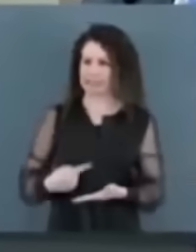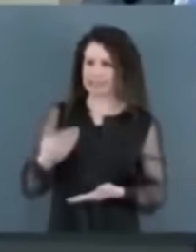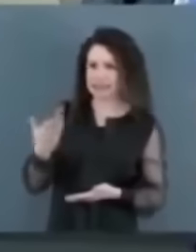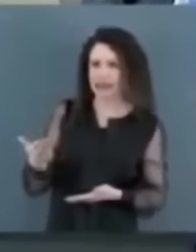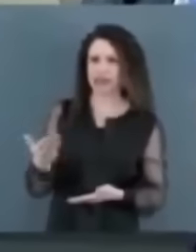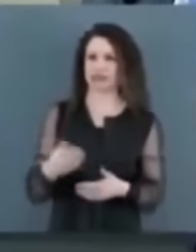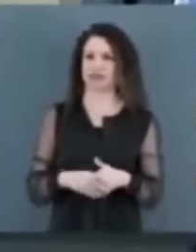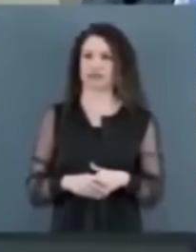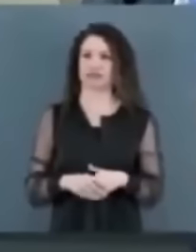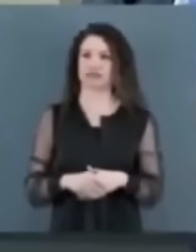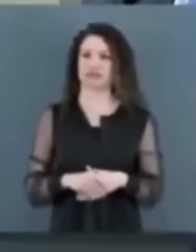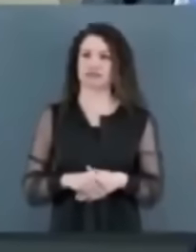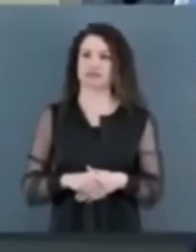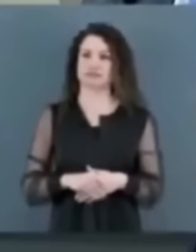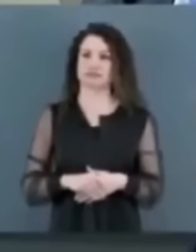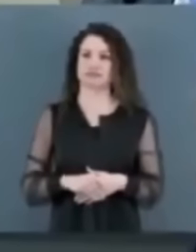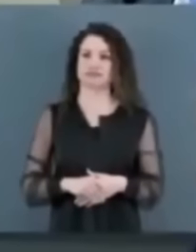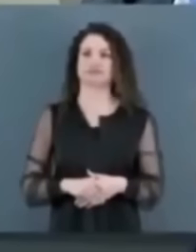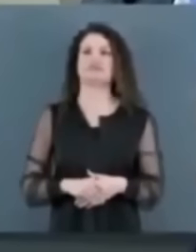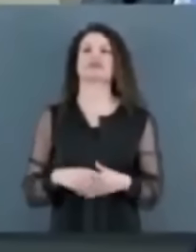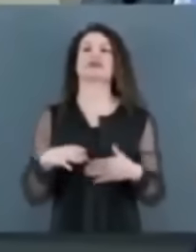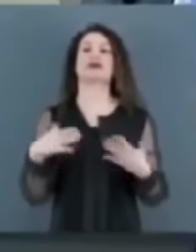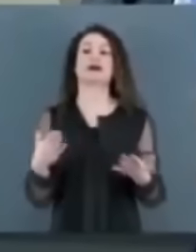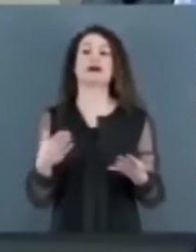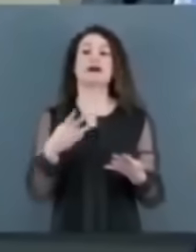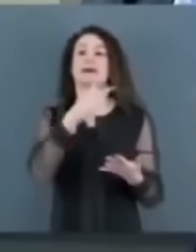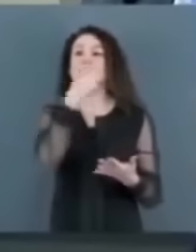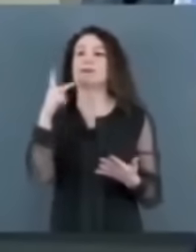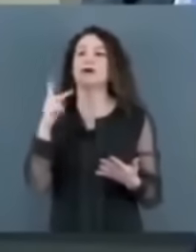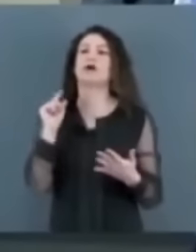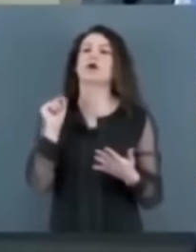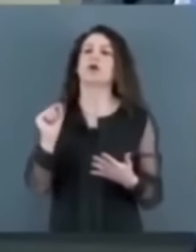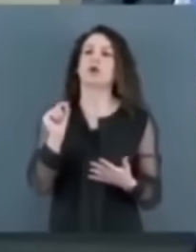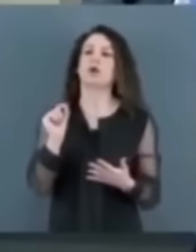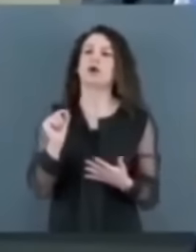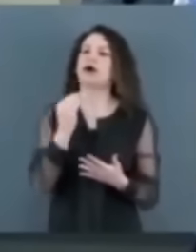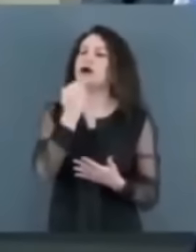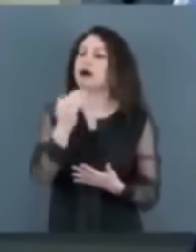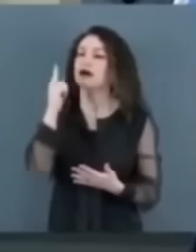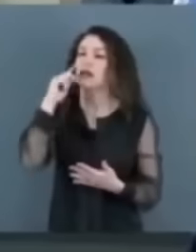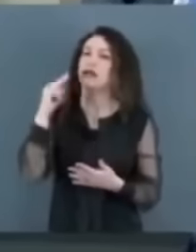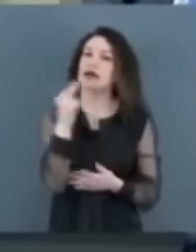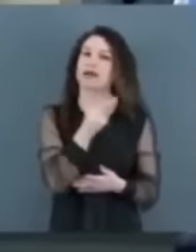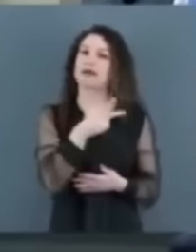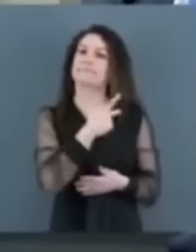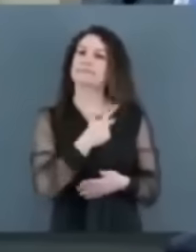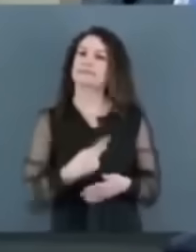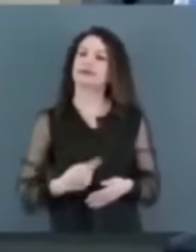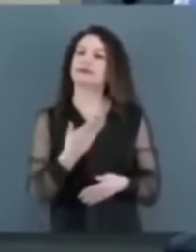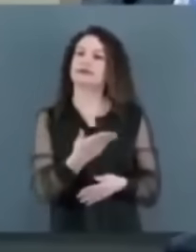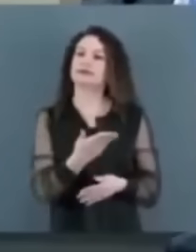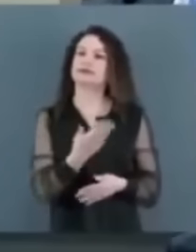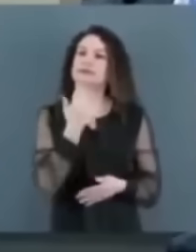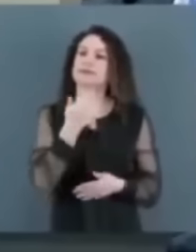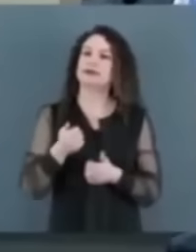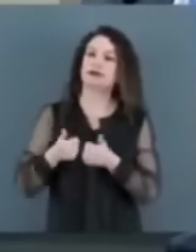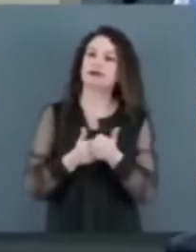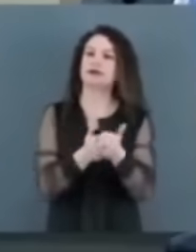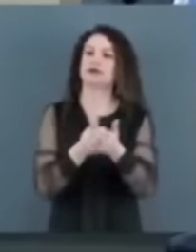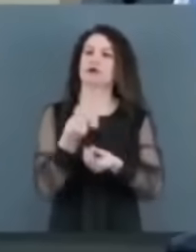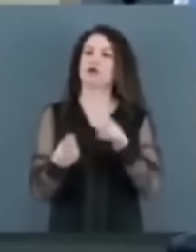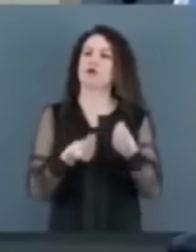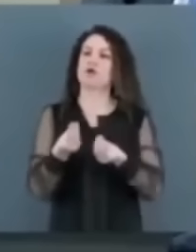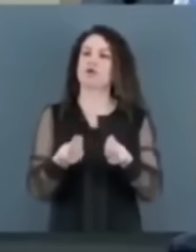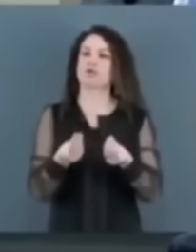fala... Ele está aqui à disposição para nossas perguntas... Ele apenas se dirigiu ao presidente rapidamente. Ele não está deixando de ouvir, não. Para eu